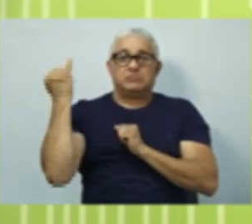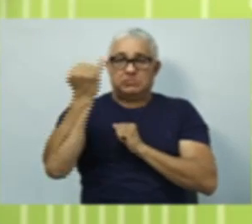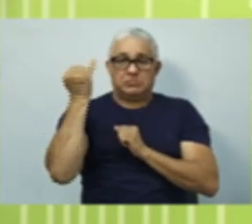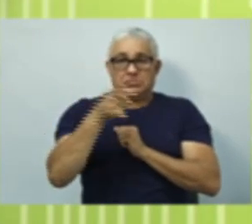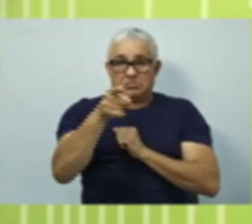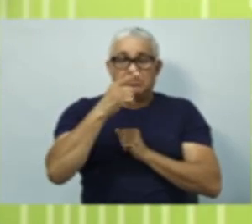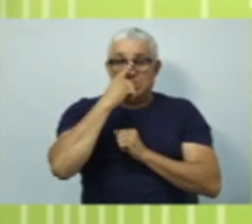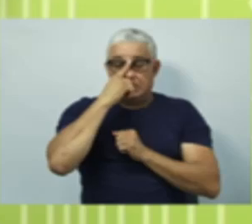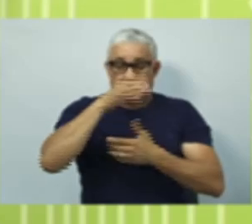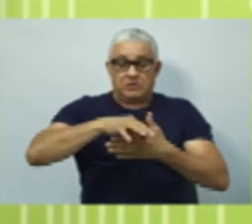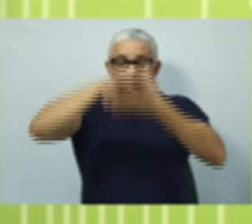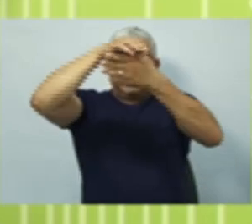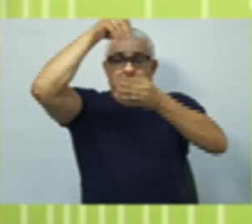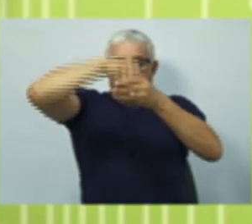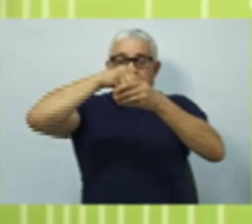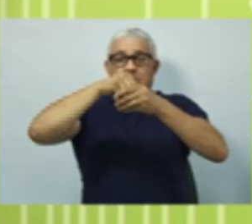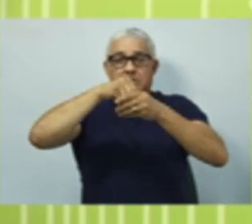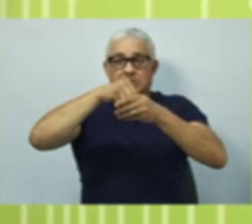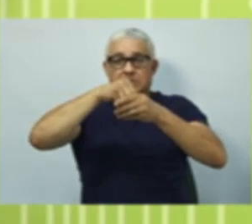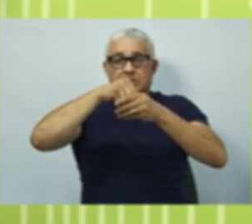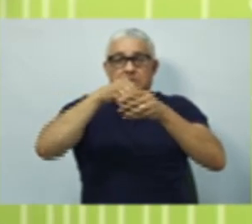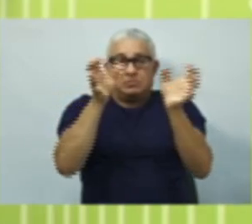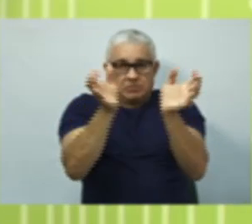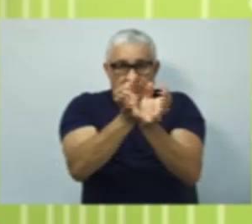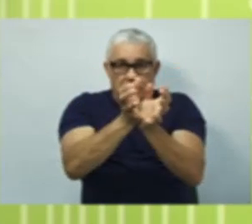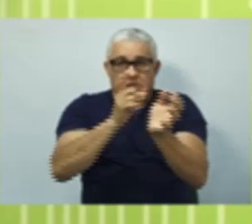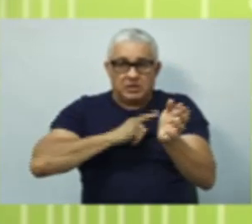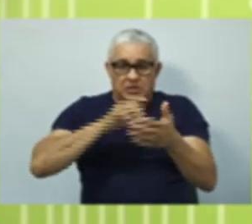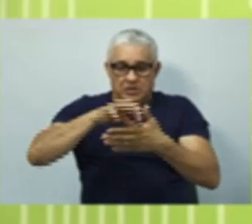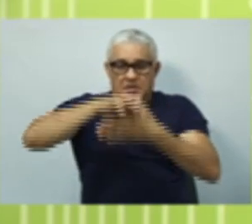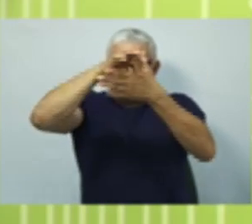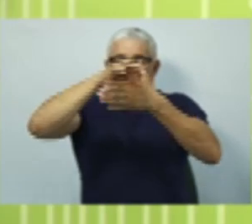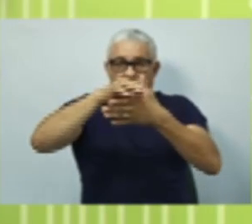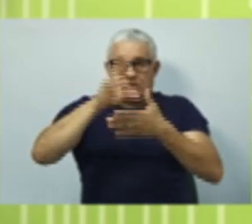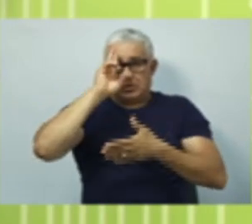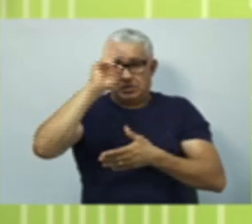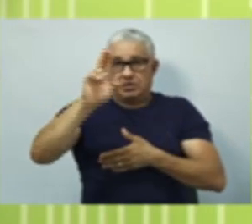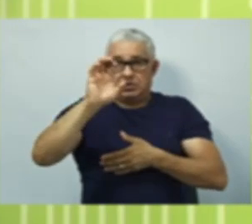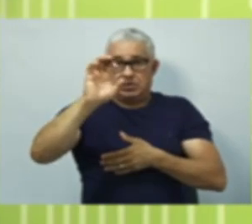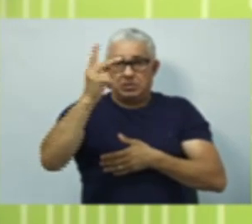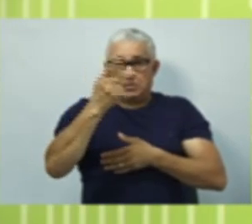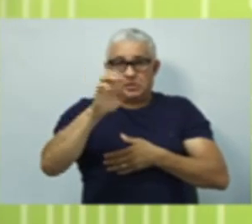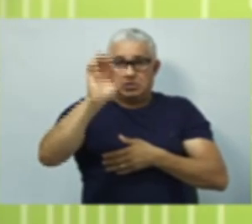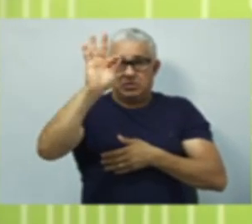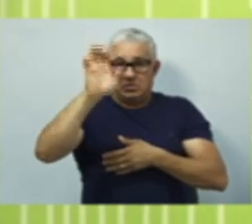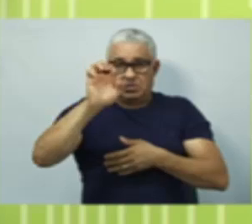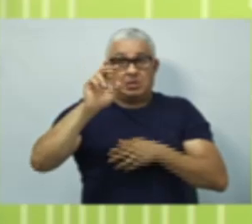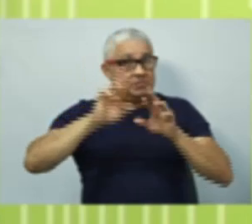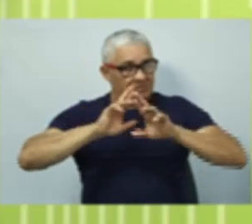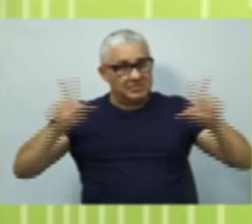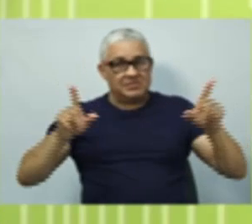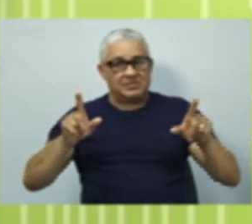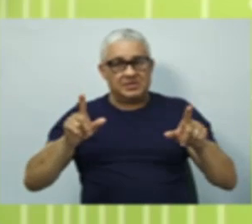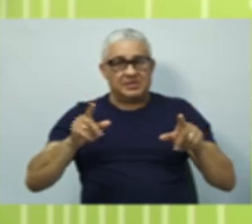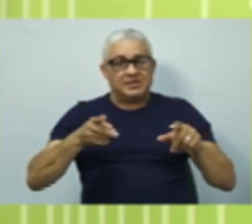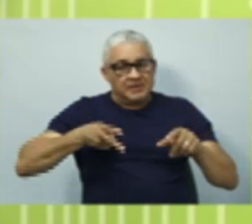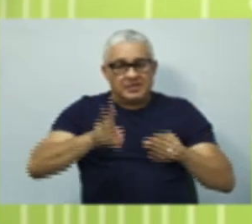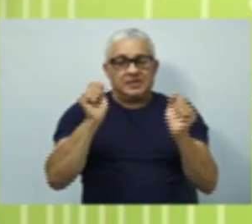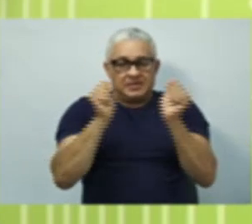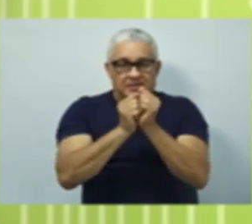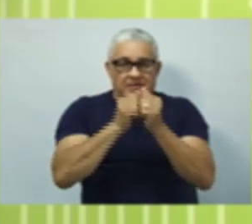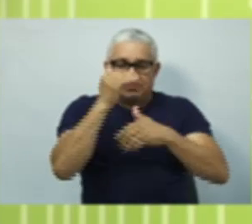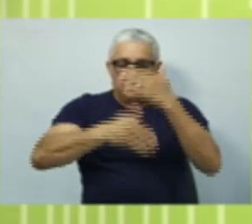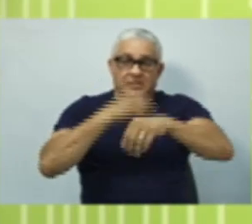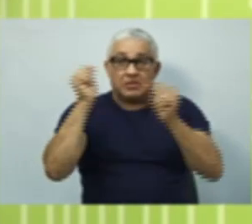você ser um líder dentro de uma equipe, de ter um líder e não um chefe, porque ele vai acompanhar todo o processo junto. E nessa